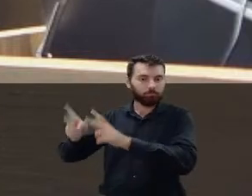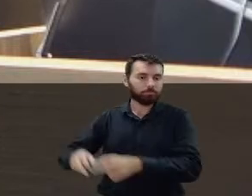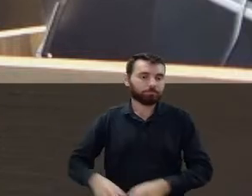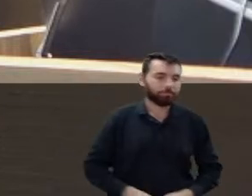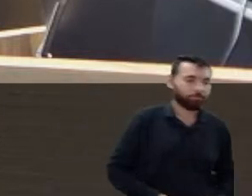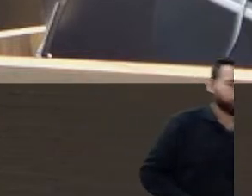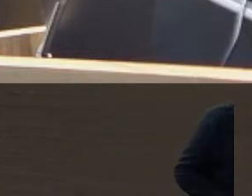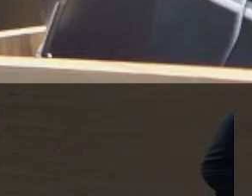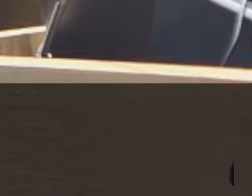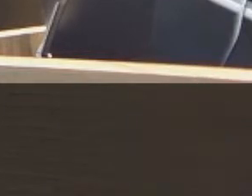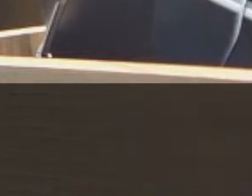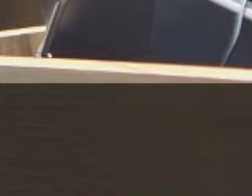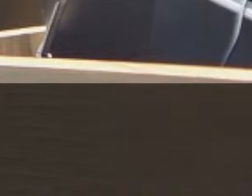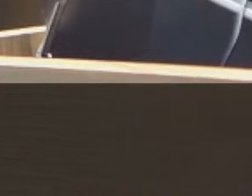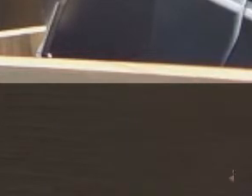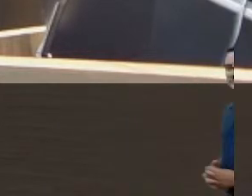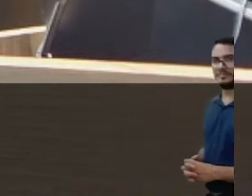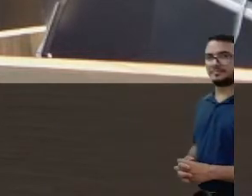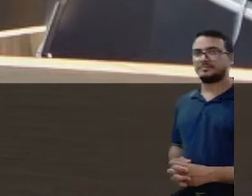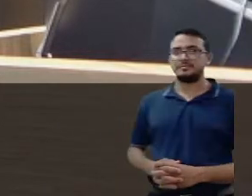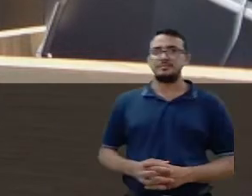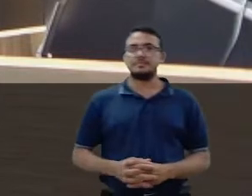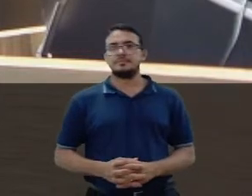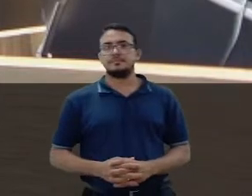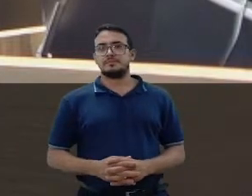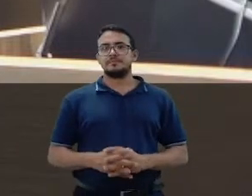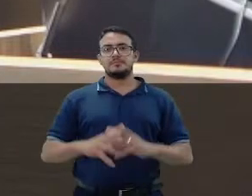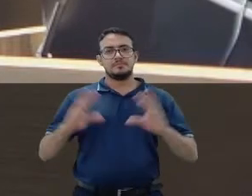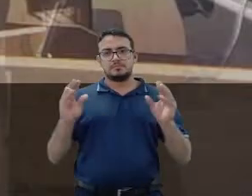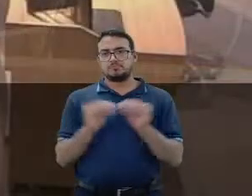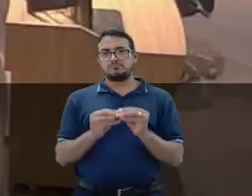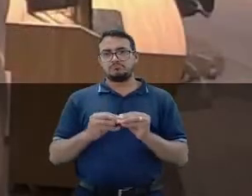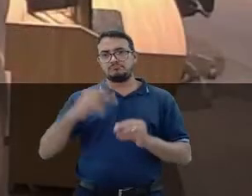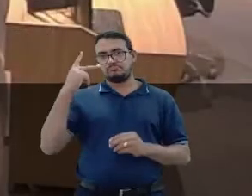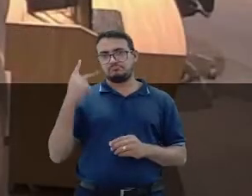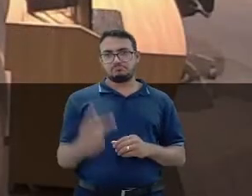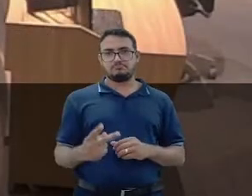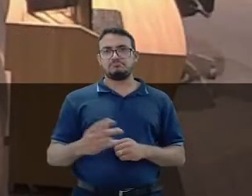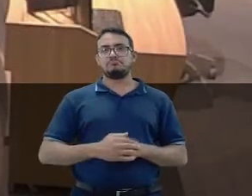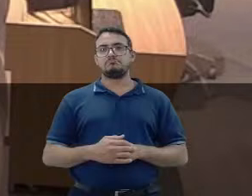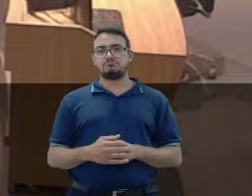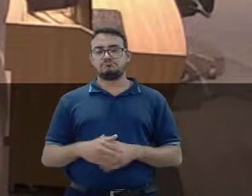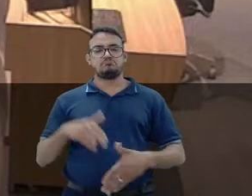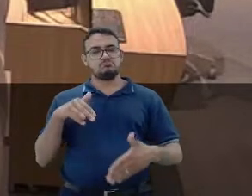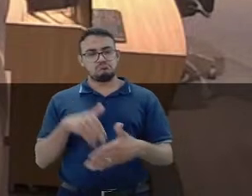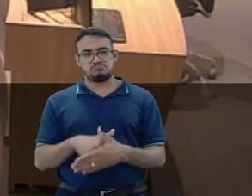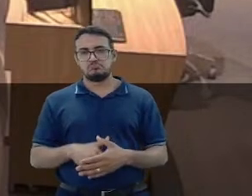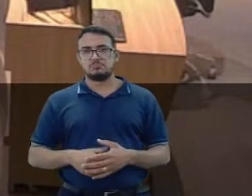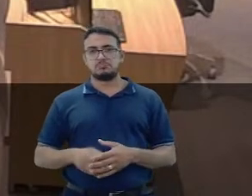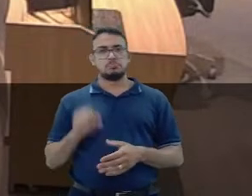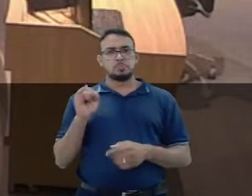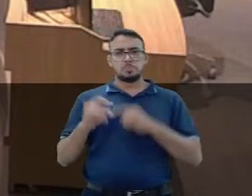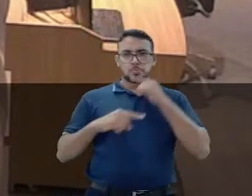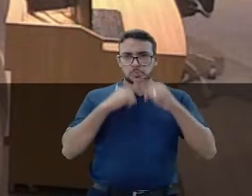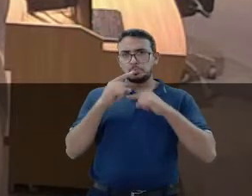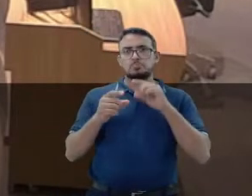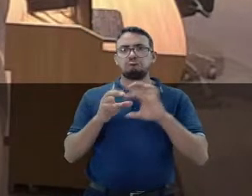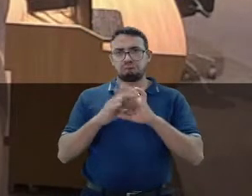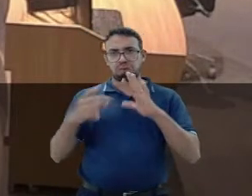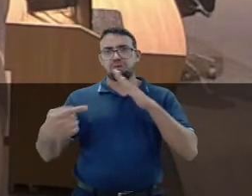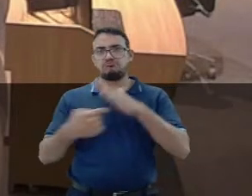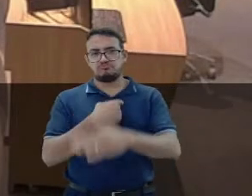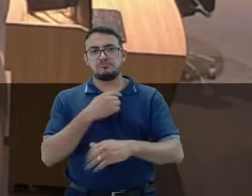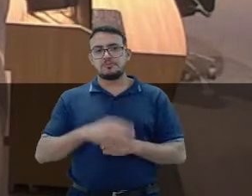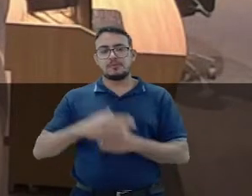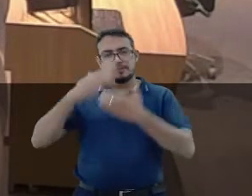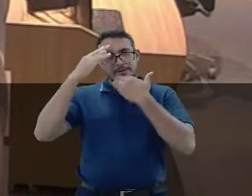neste tópico. Em síntese, senhor presidente, é a nossa proposta. Se precisar de algum esclarecimento, estamos à disposição. Obrigado,